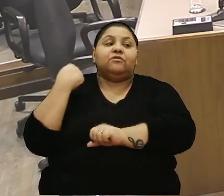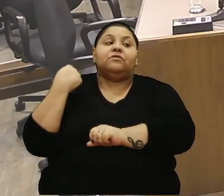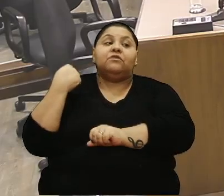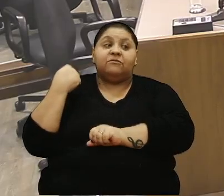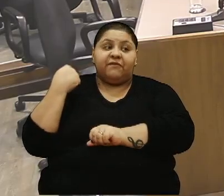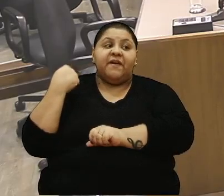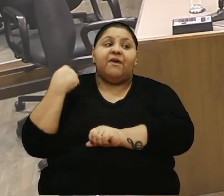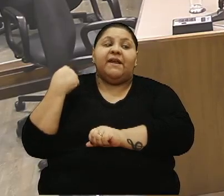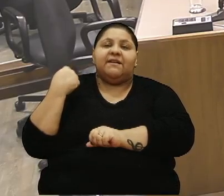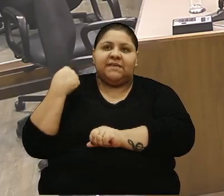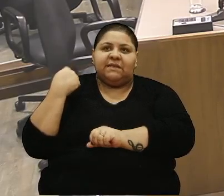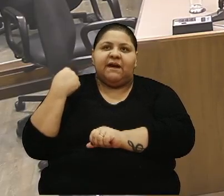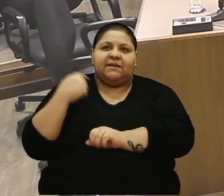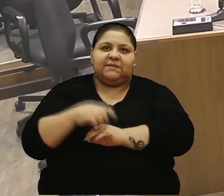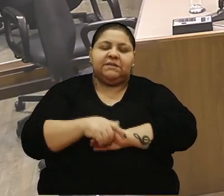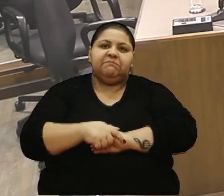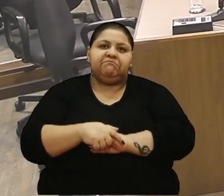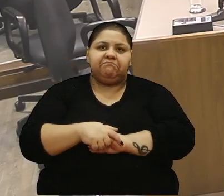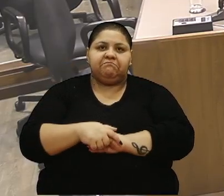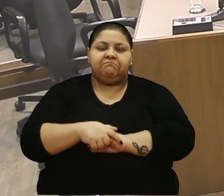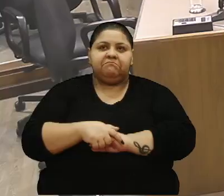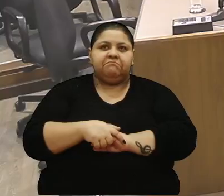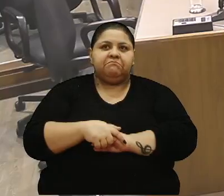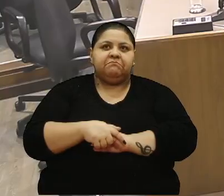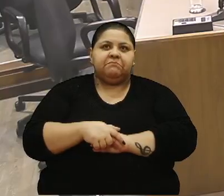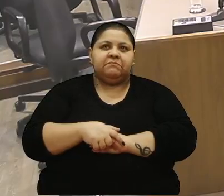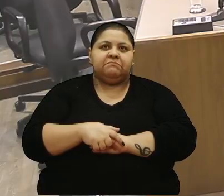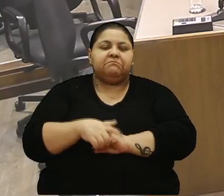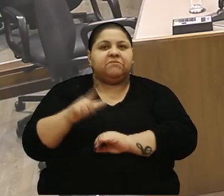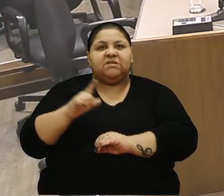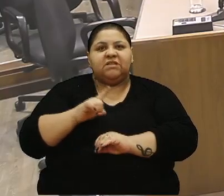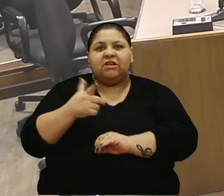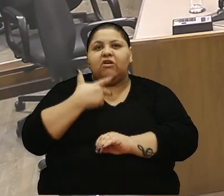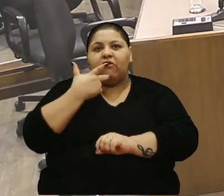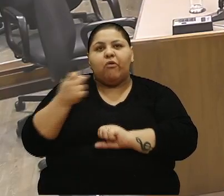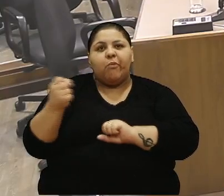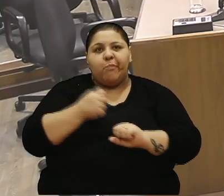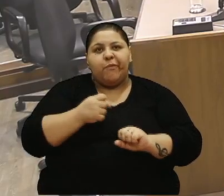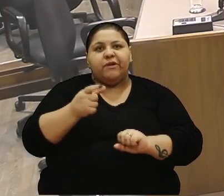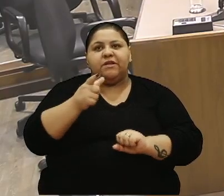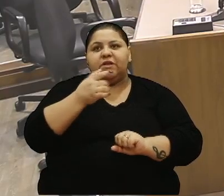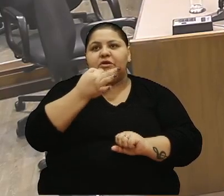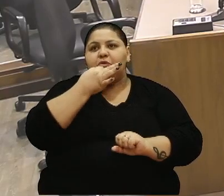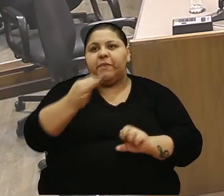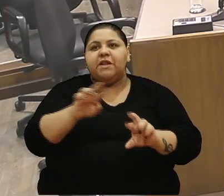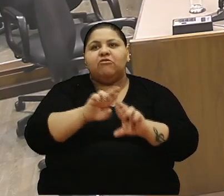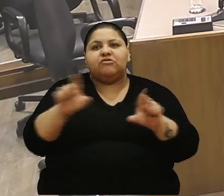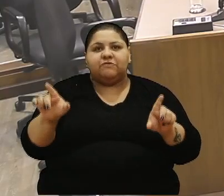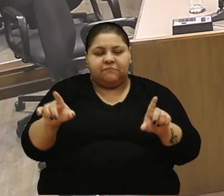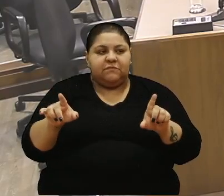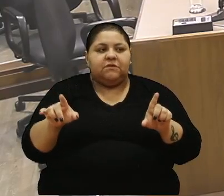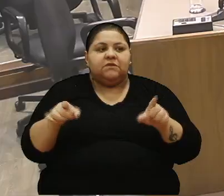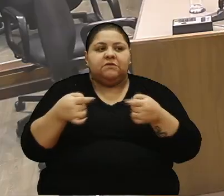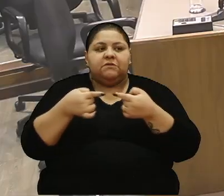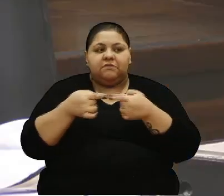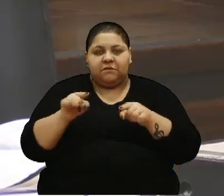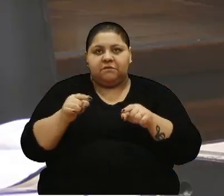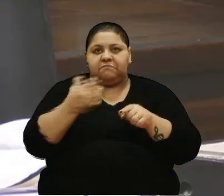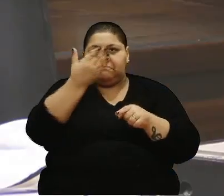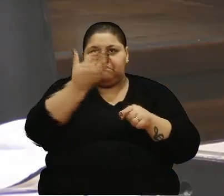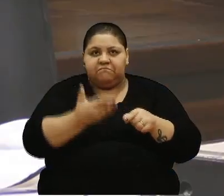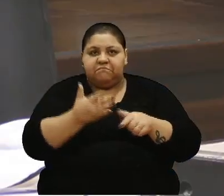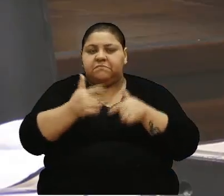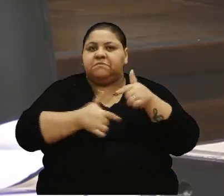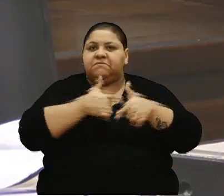quanto o senhor trabalha. Isso é inegável. Aqui a gente pode divergir de alguns pontos, mas é inegável que o senhor